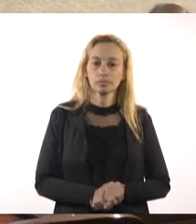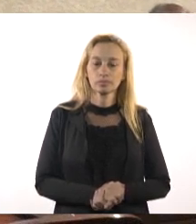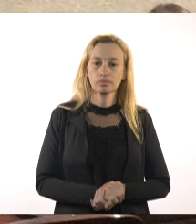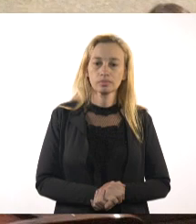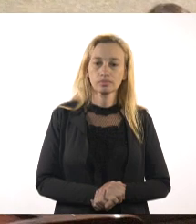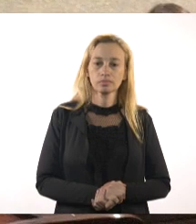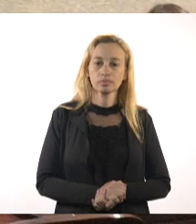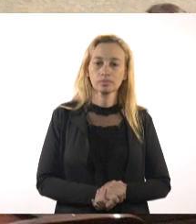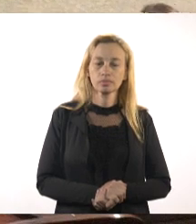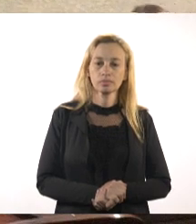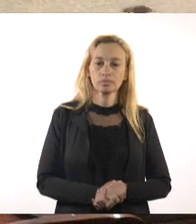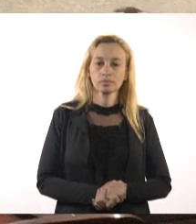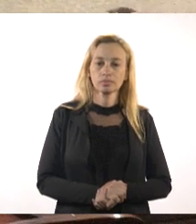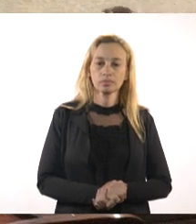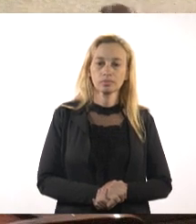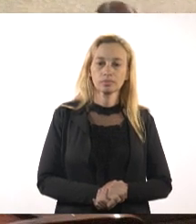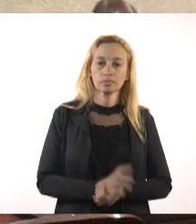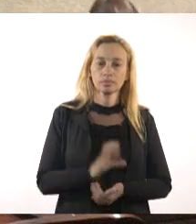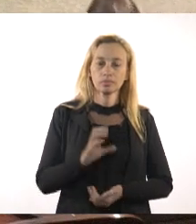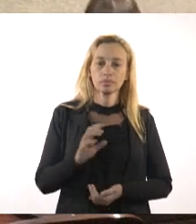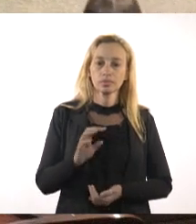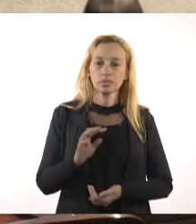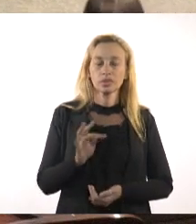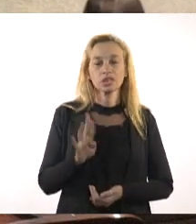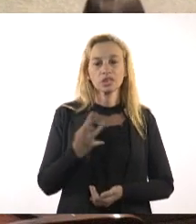Por favor, Cristina.